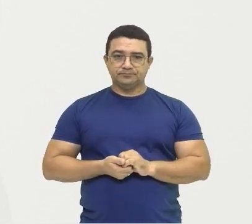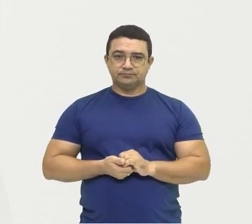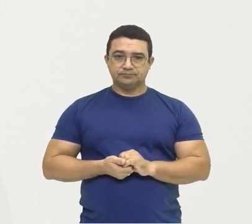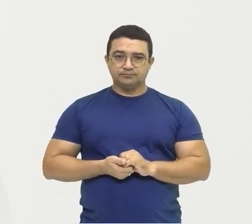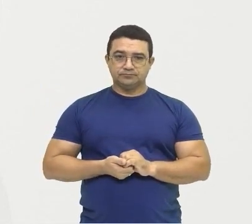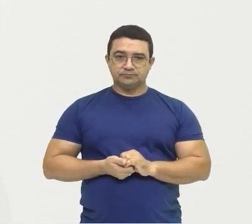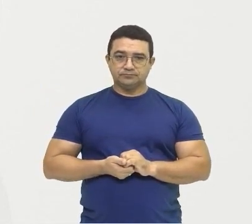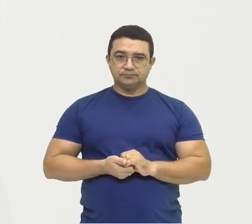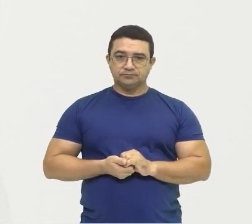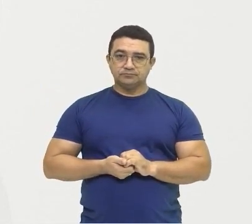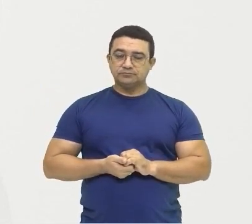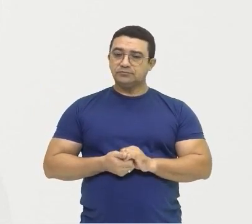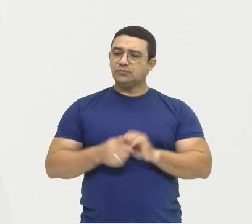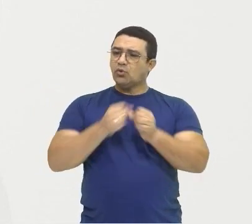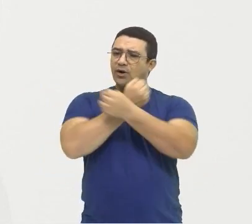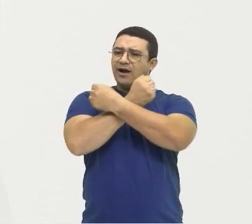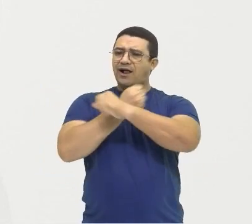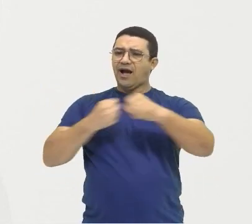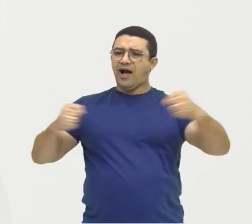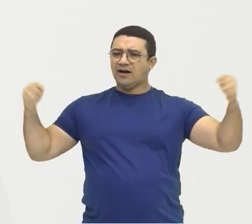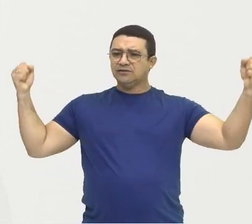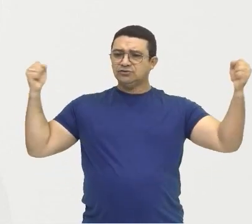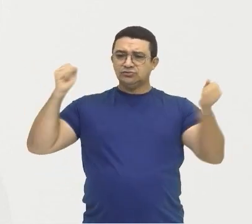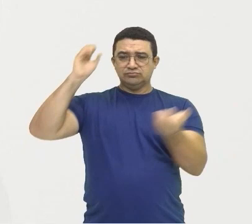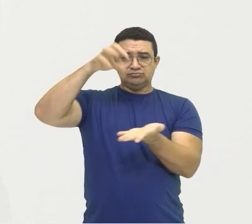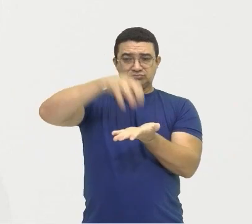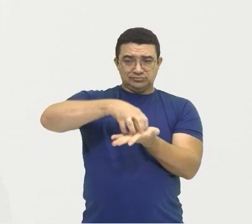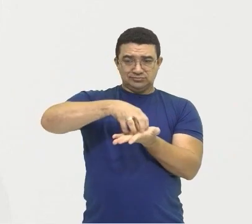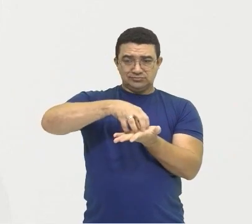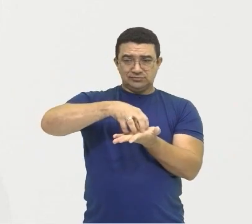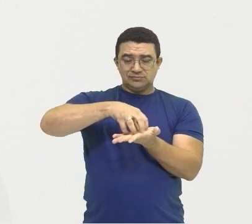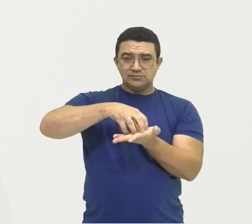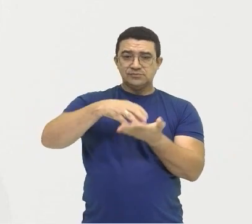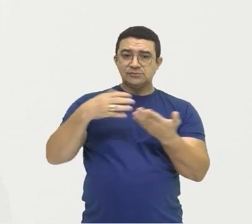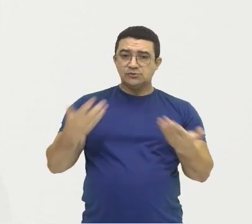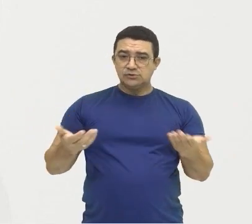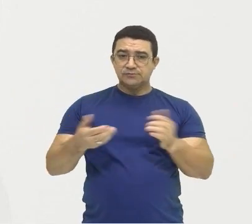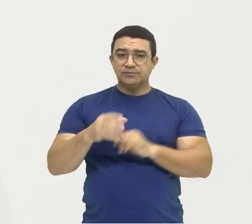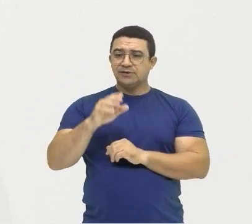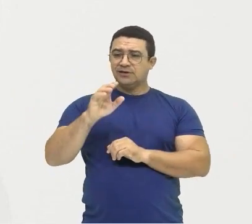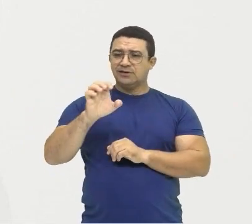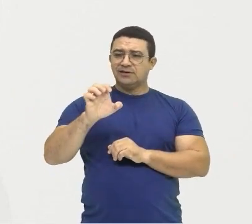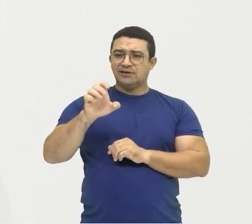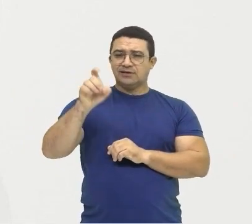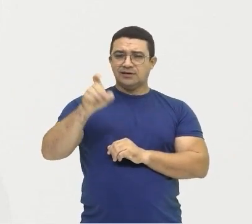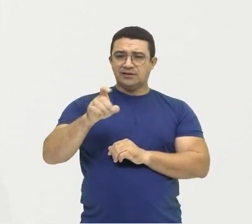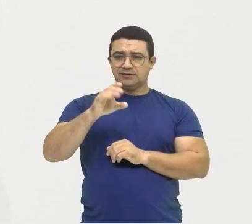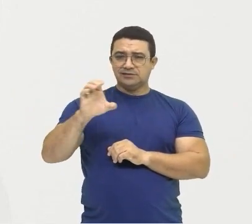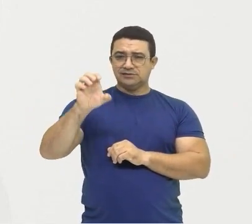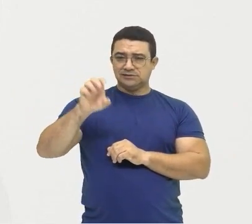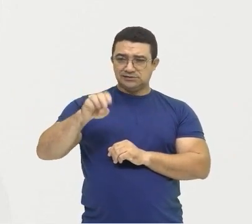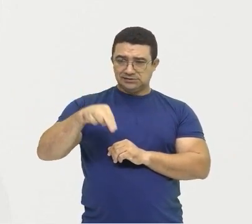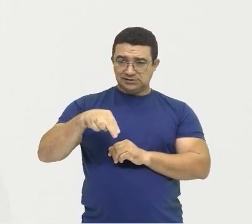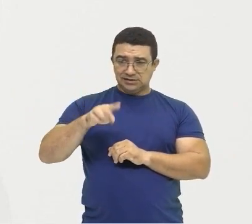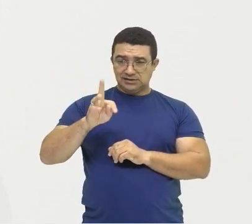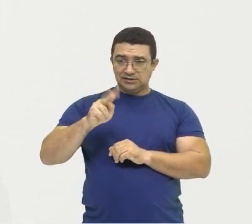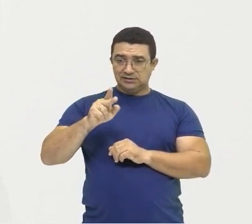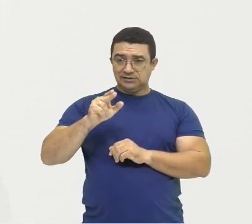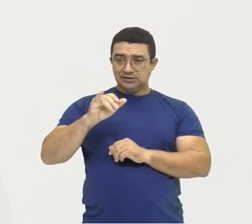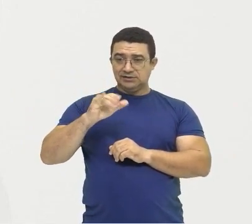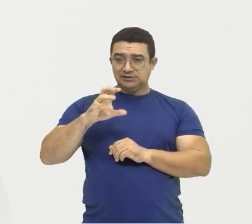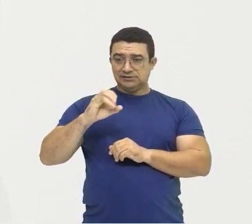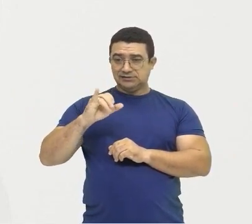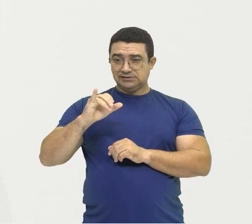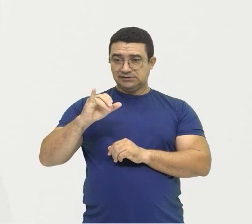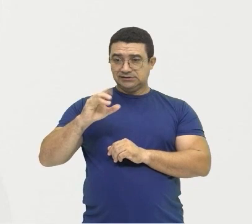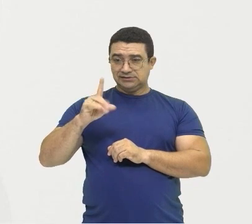grande excentricidade, está equivocado, porque a excentricidade ela não é tão grande como se